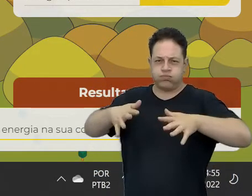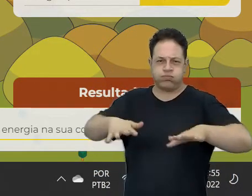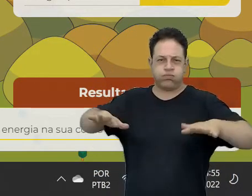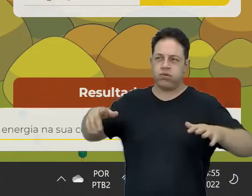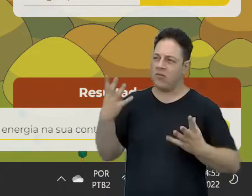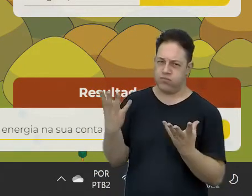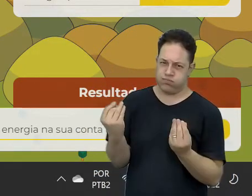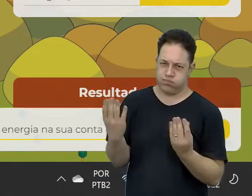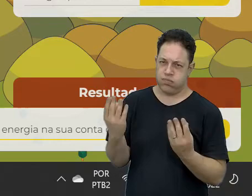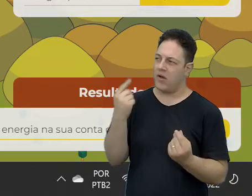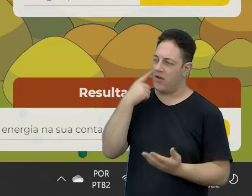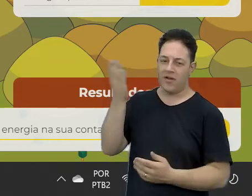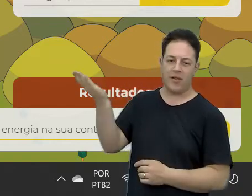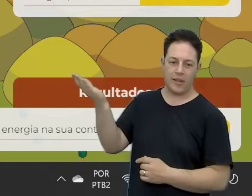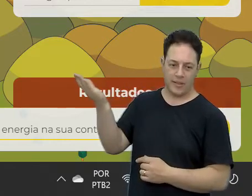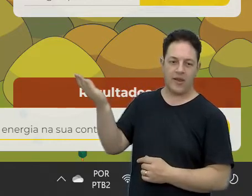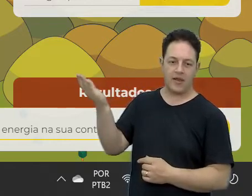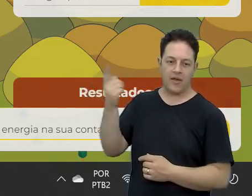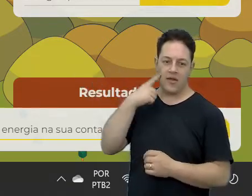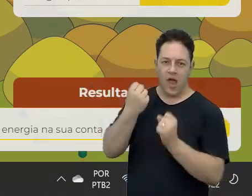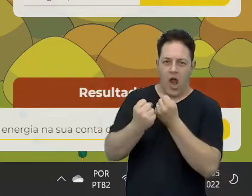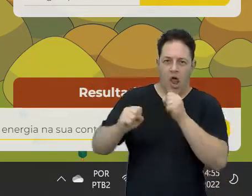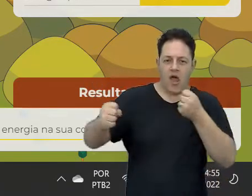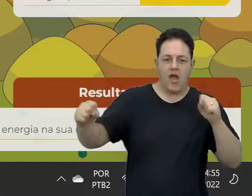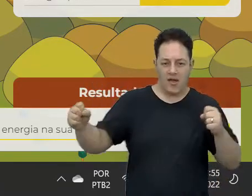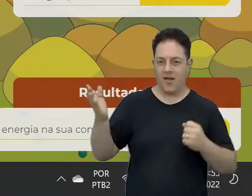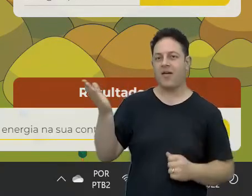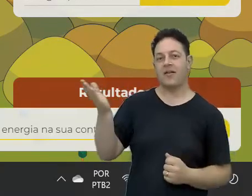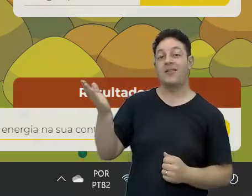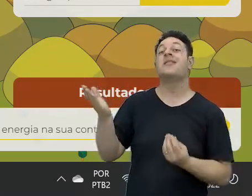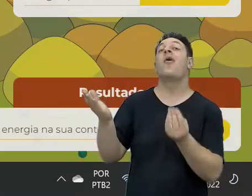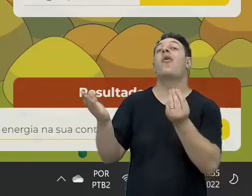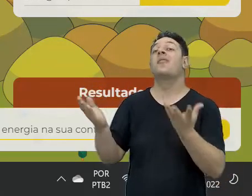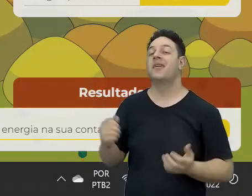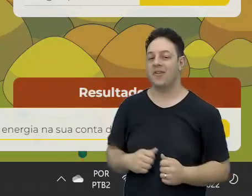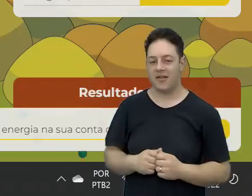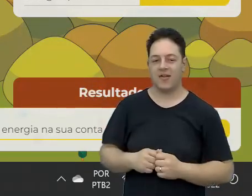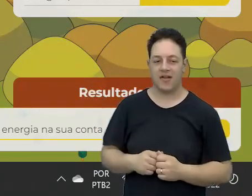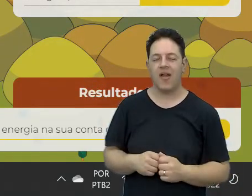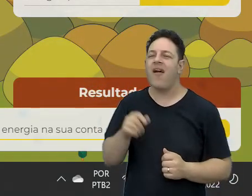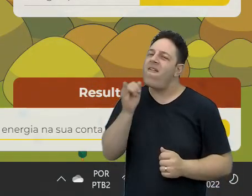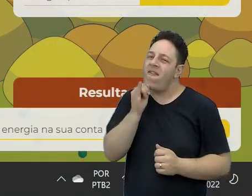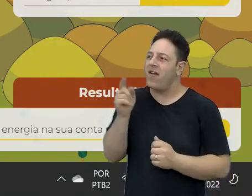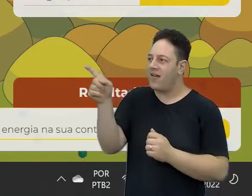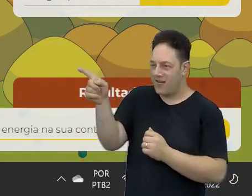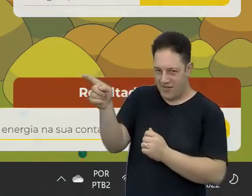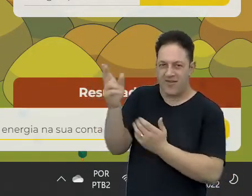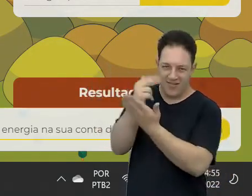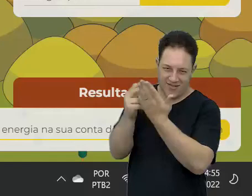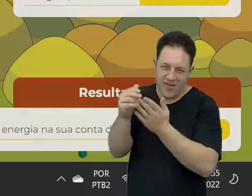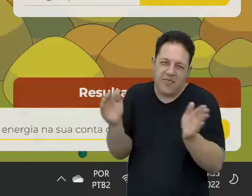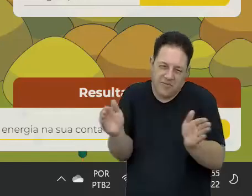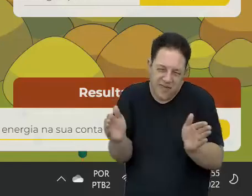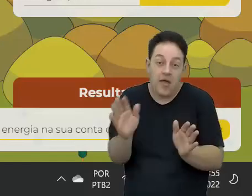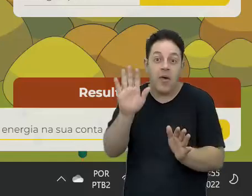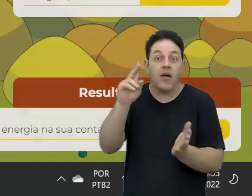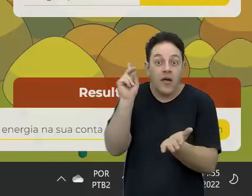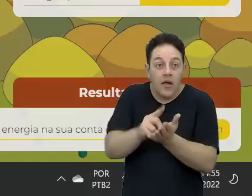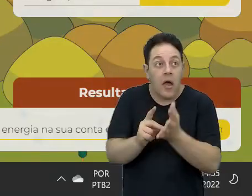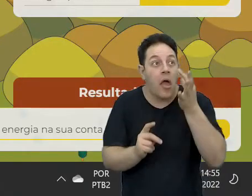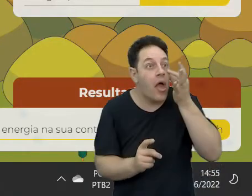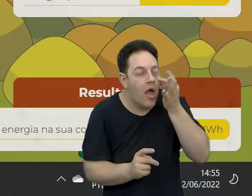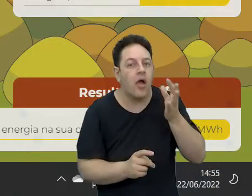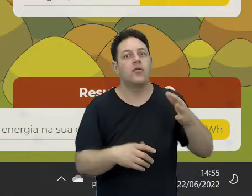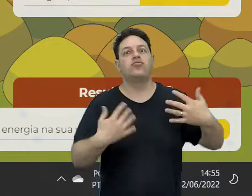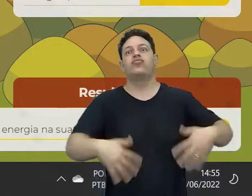precisa bastante água. O espaço é muito grande, né? Esse é um problema, né? Ela em si é pequena, mas você precisa de muita água para que passe por ela e que